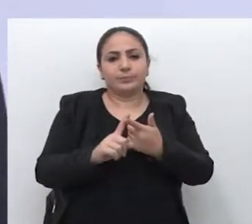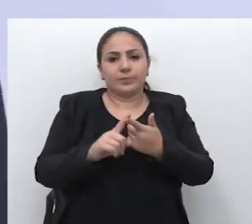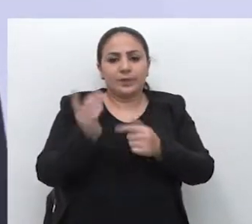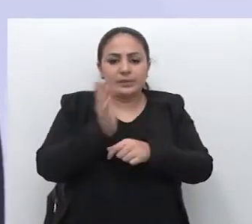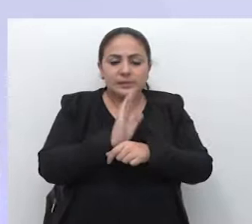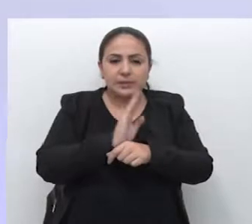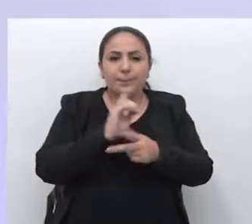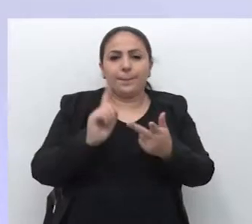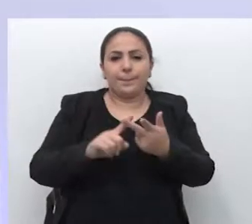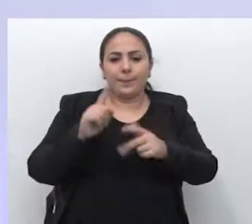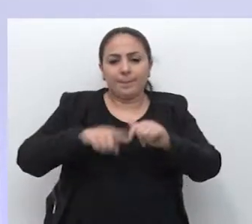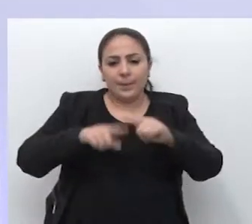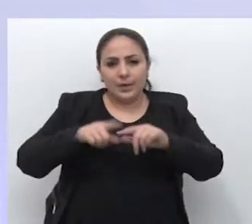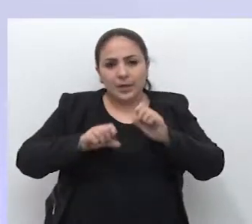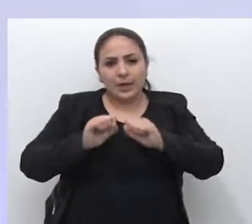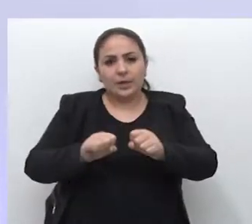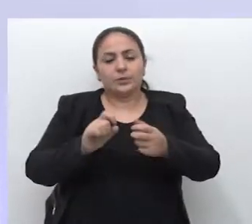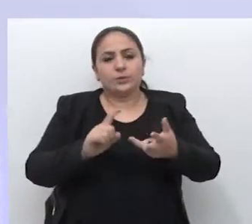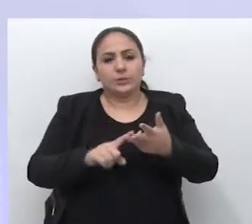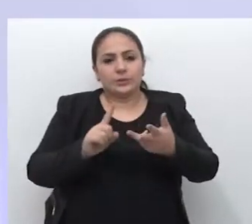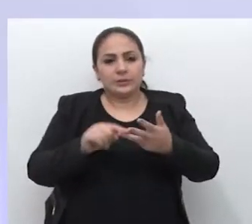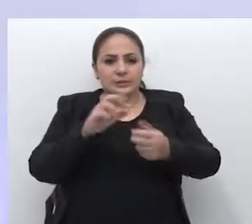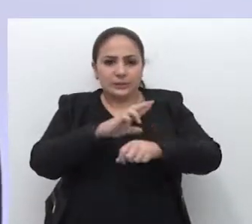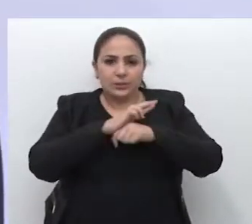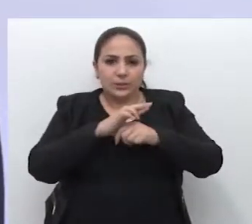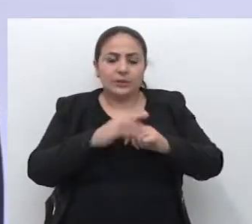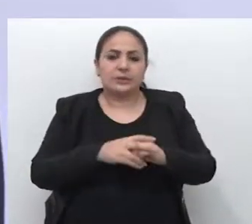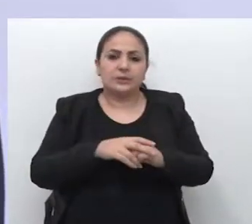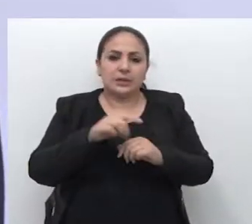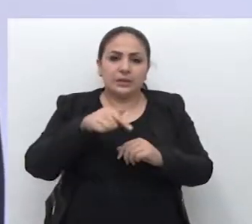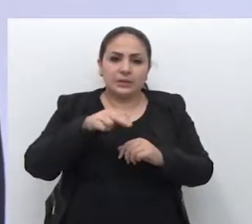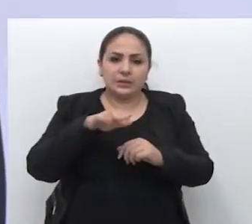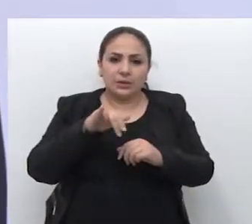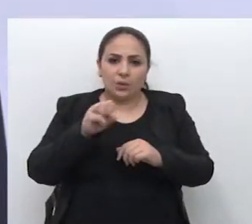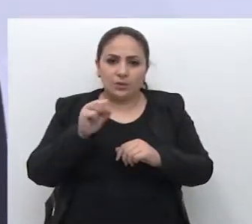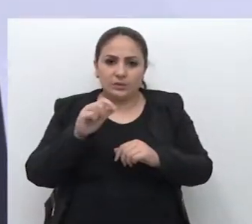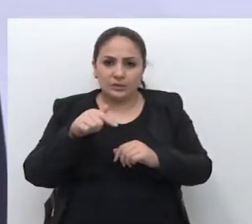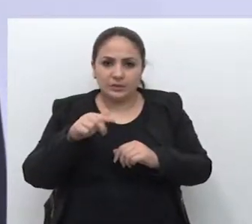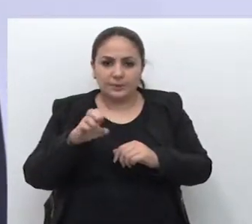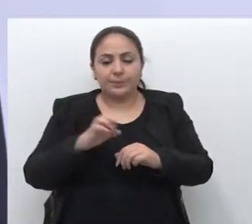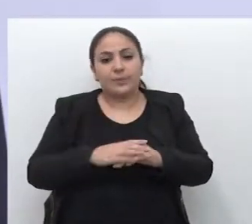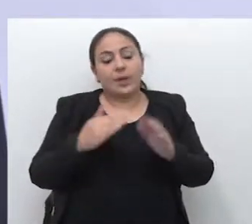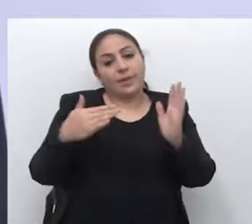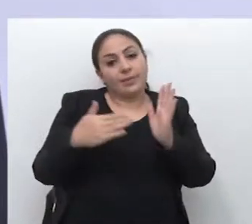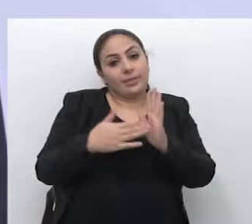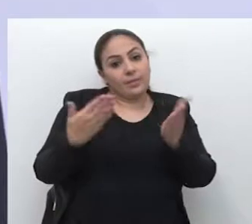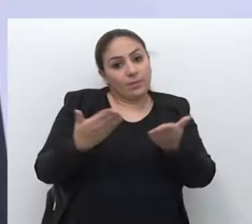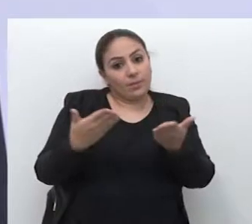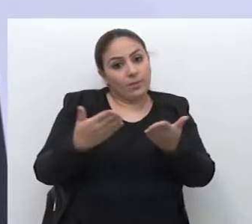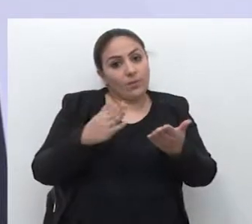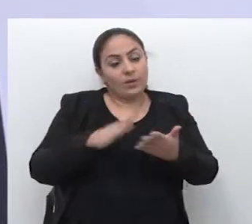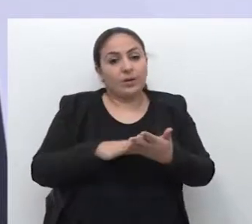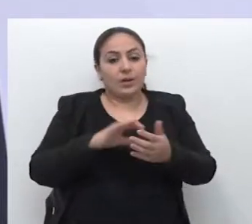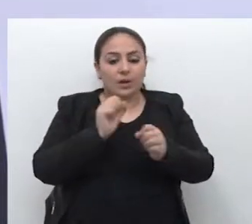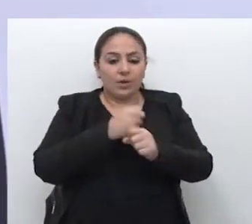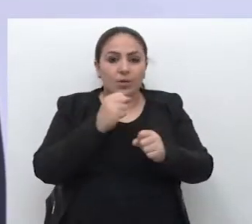cinema, mercado, segurança, quiosques e serviço de alimentação. Até agora, a obra do